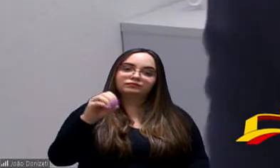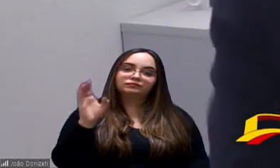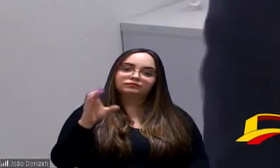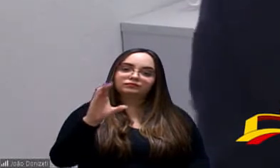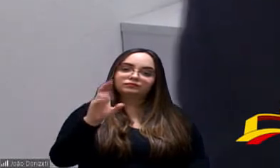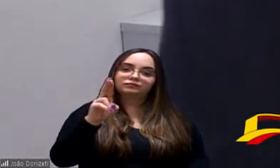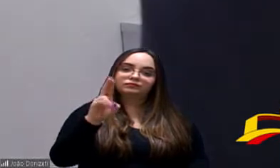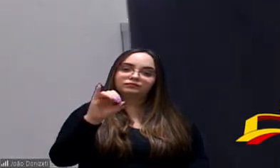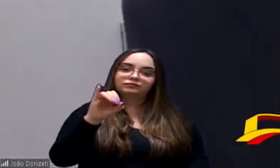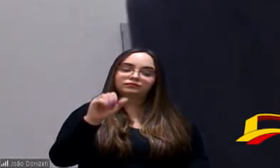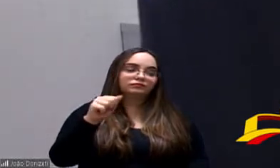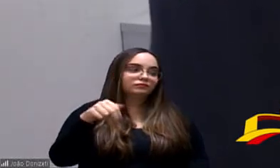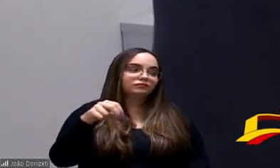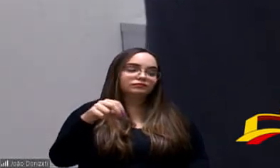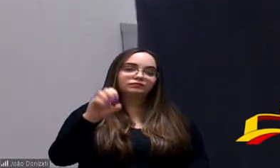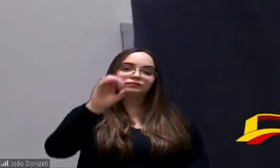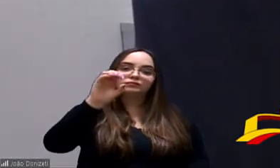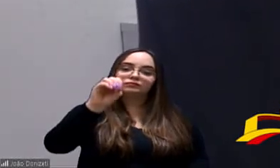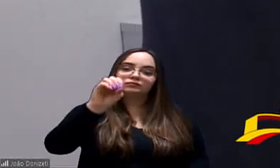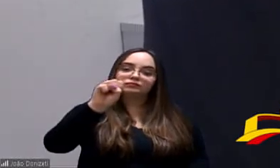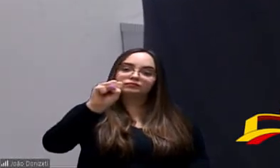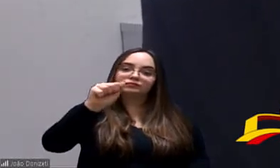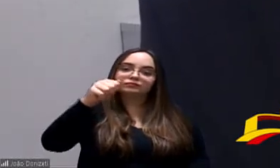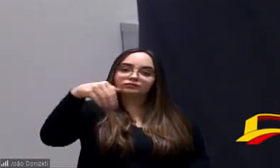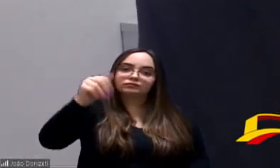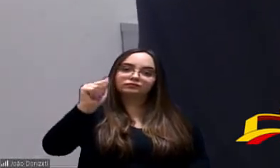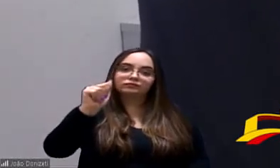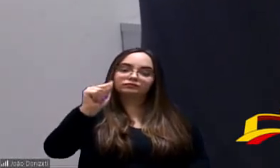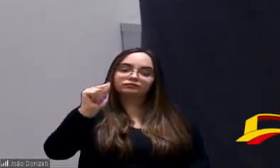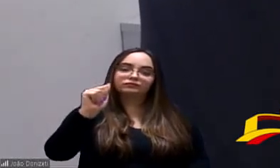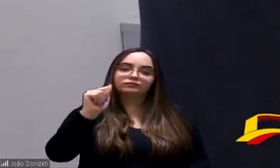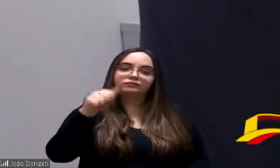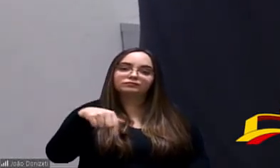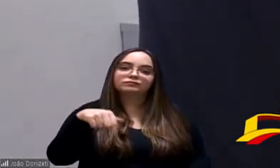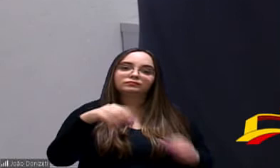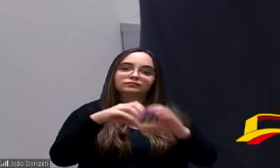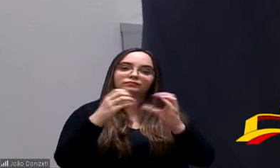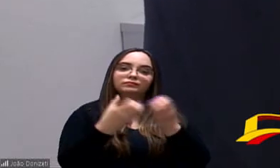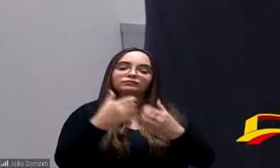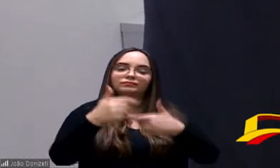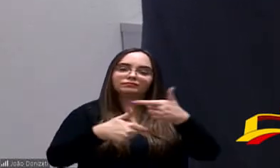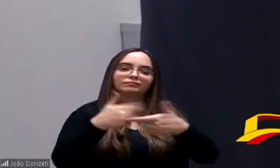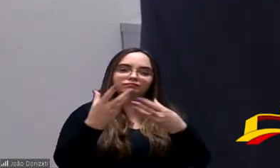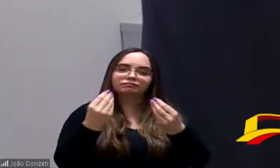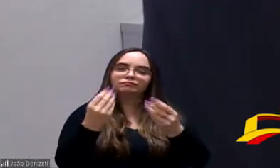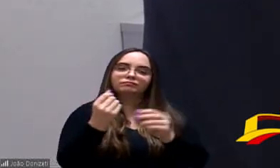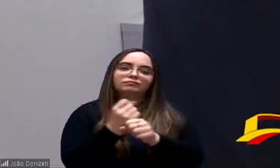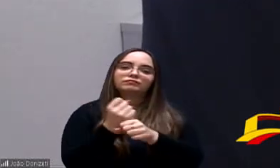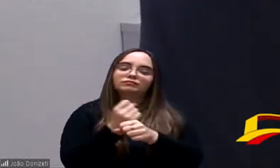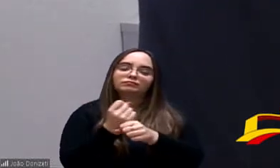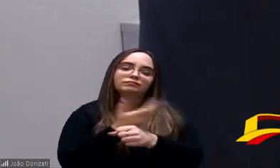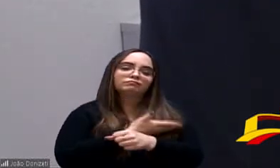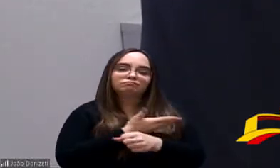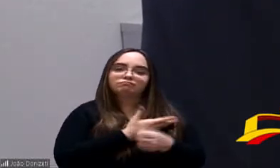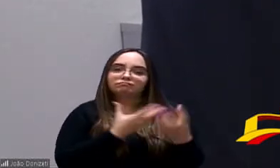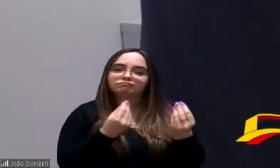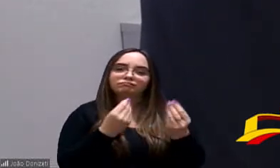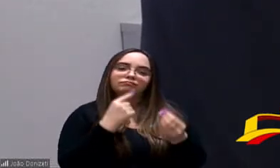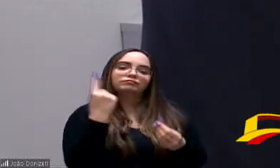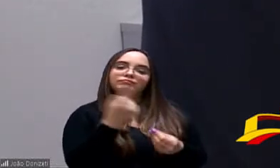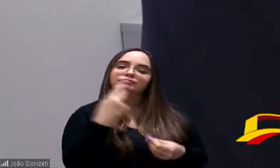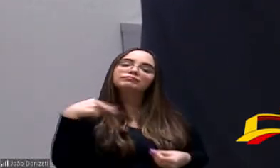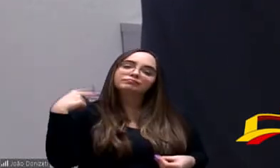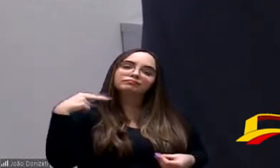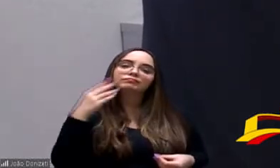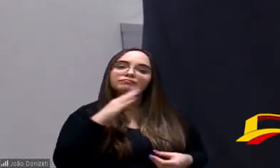querido Osama, Osama, daqui da Câmara Municipal de Sorocaba, um funcionário de carreira já de muitos anos, um grande amigo nosso, de todos os vereadores